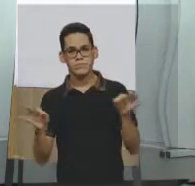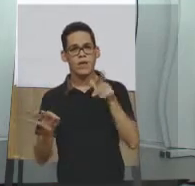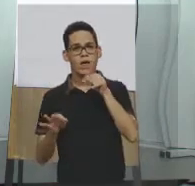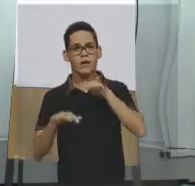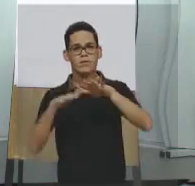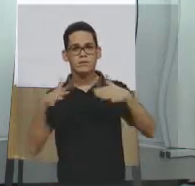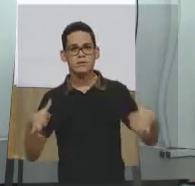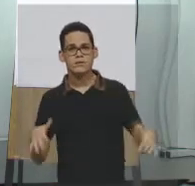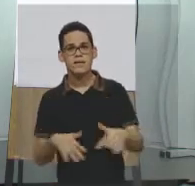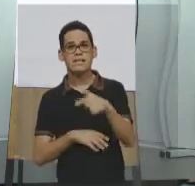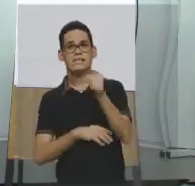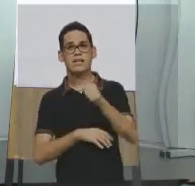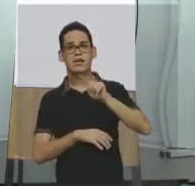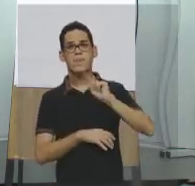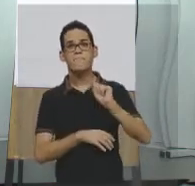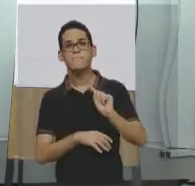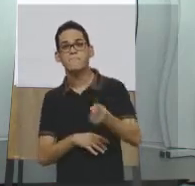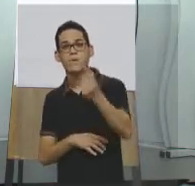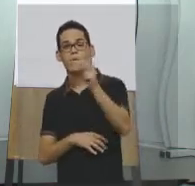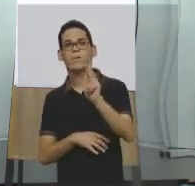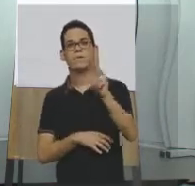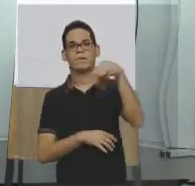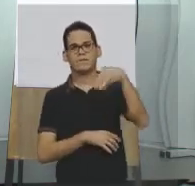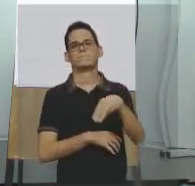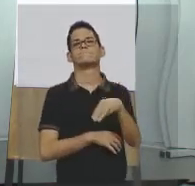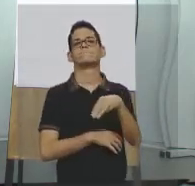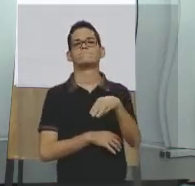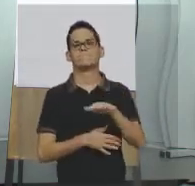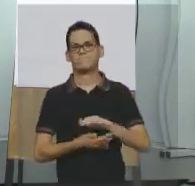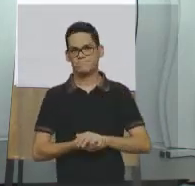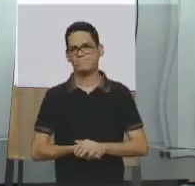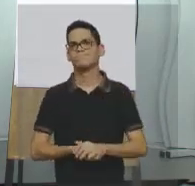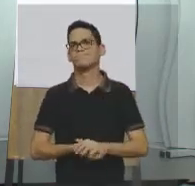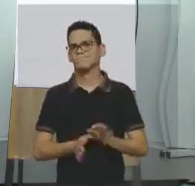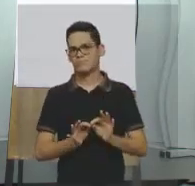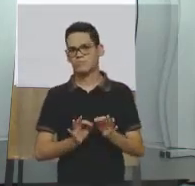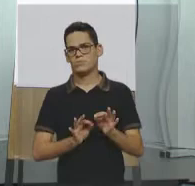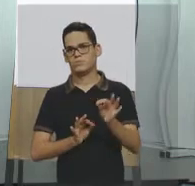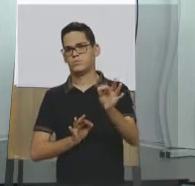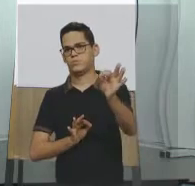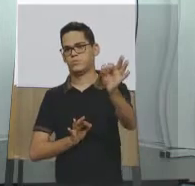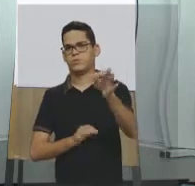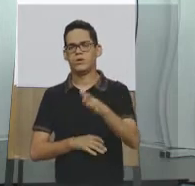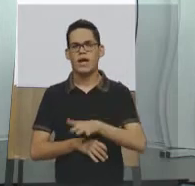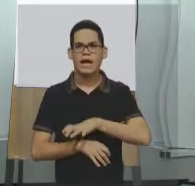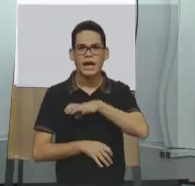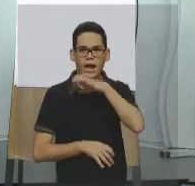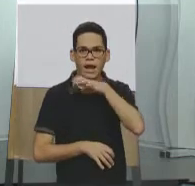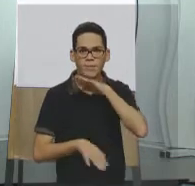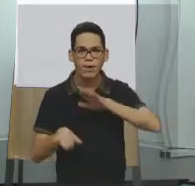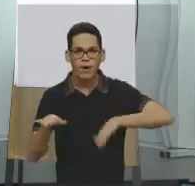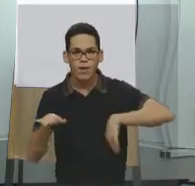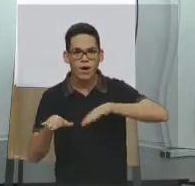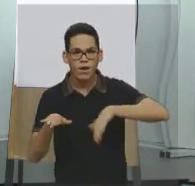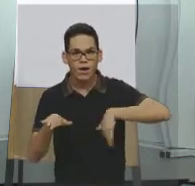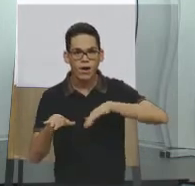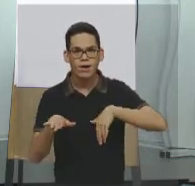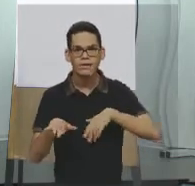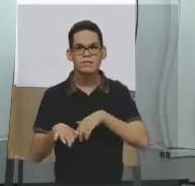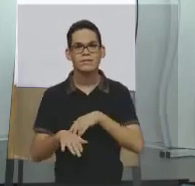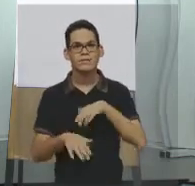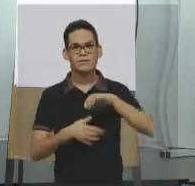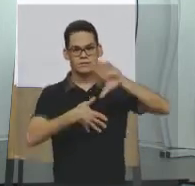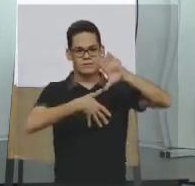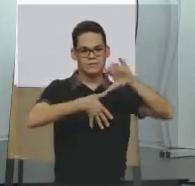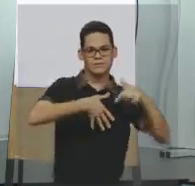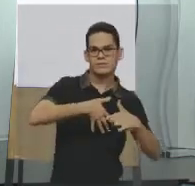Atlântico, cerca de 7.000 quilômetros. Então, vamos pensar assim, um animal não consegue nadar da América do